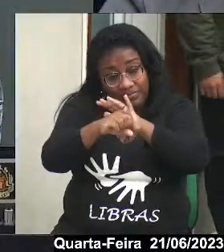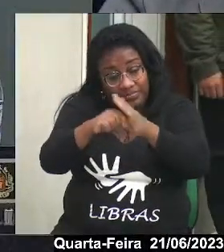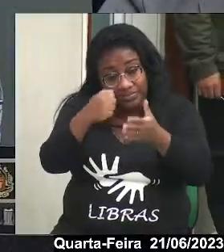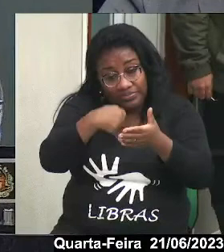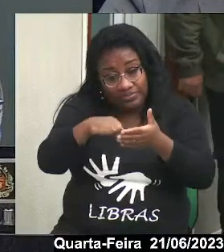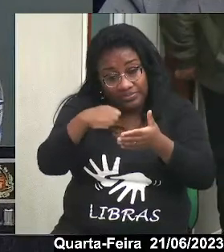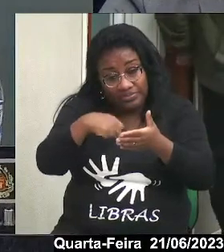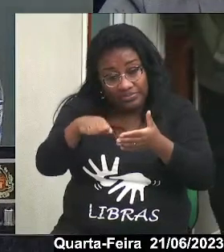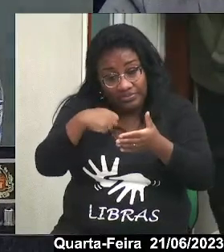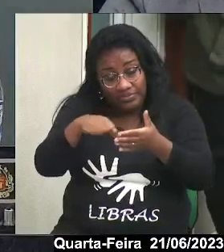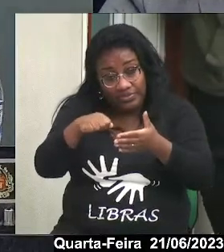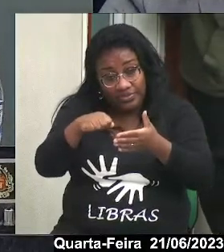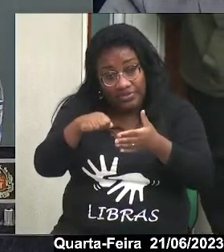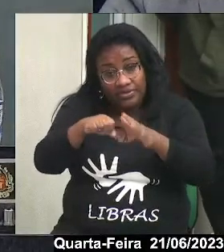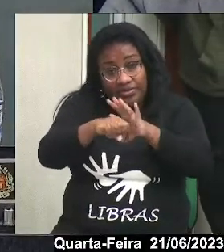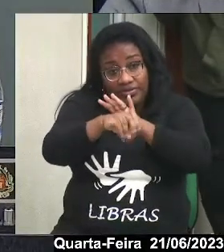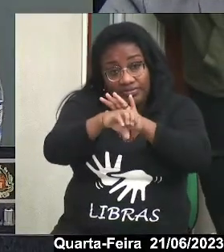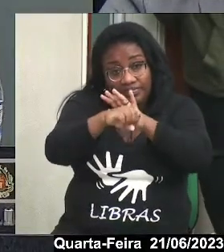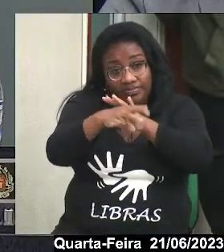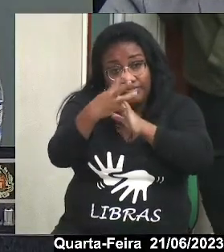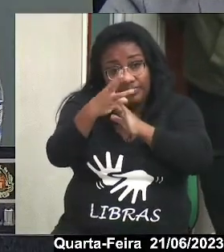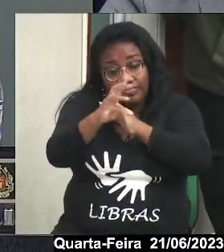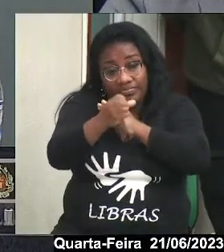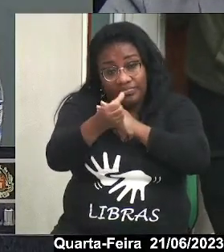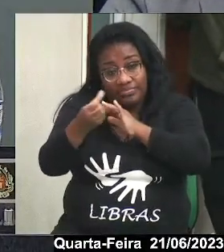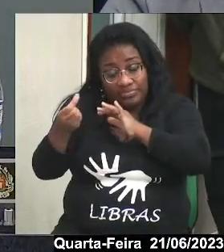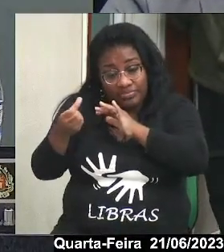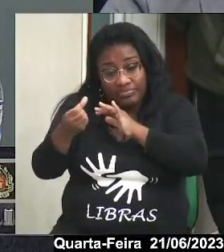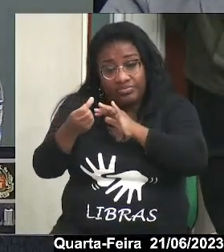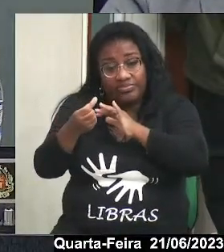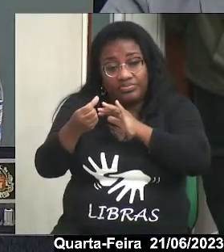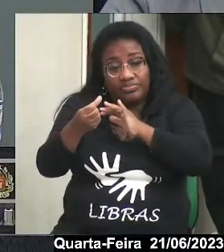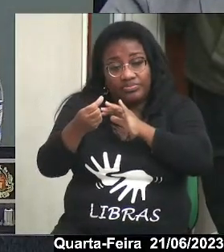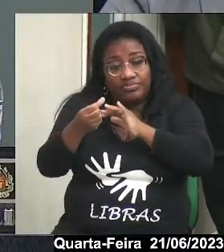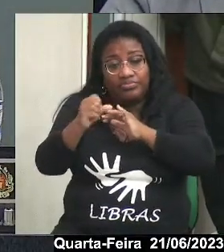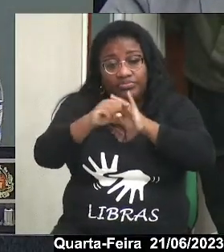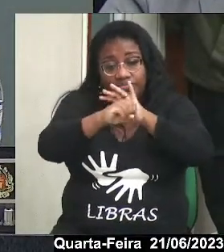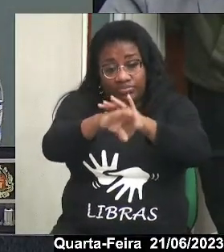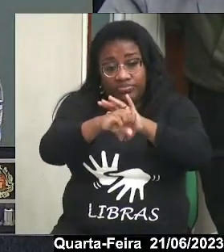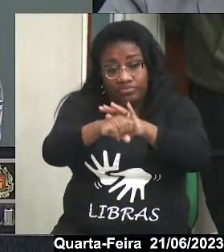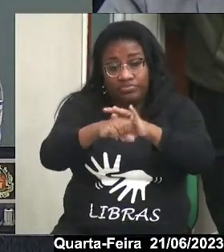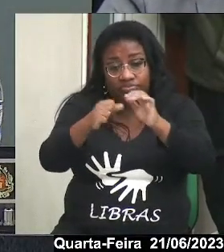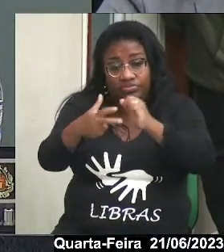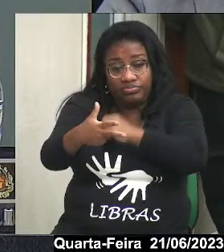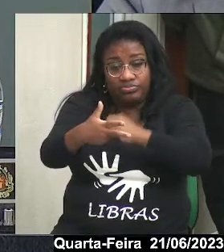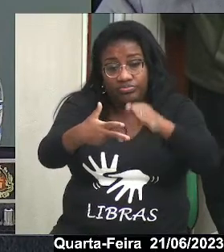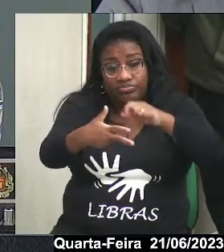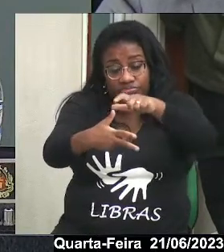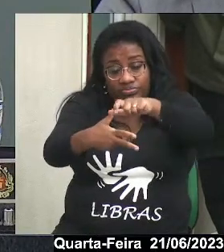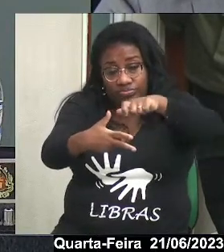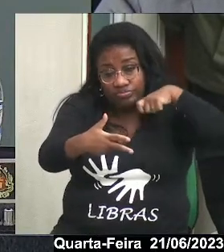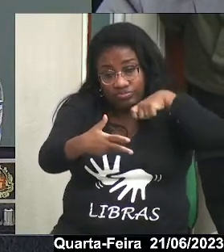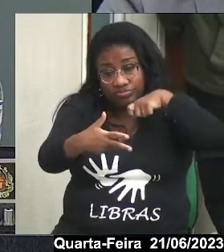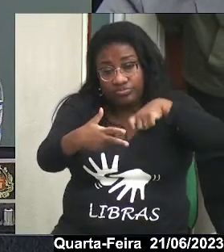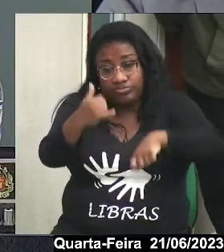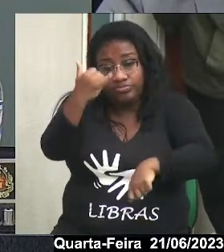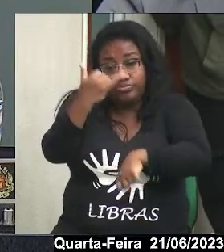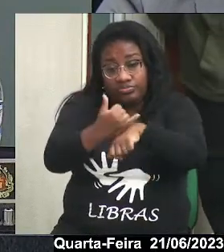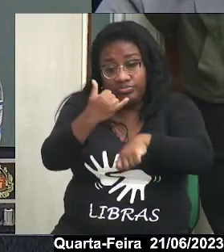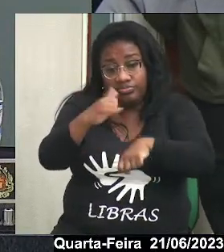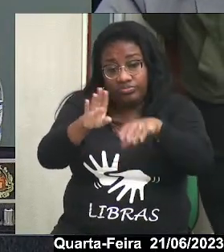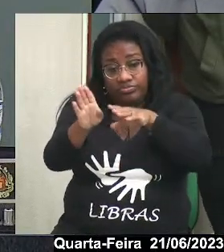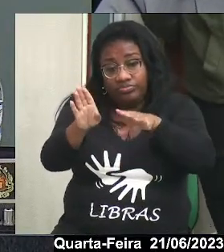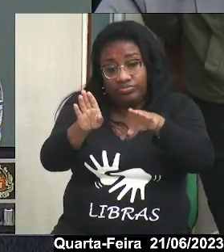Indicação de autoria do vereador Índio Silva. Indicação 260/23. Indica ao chefe do Poder Executivo Municipal